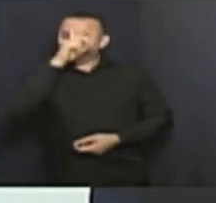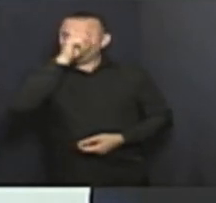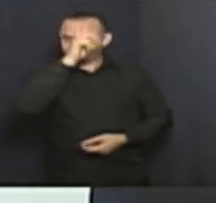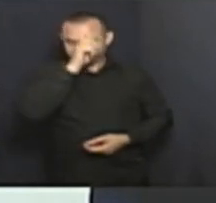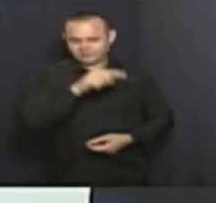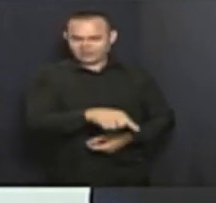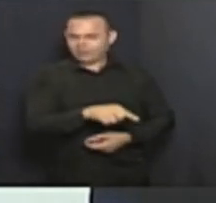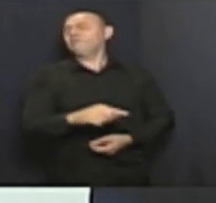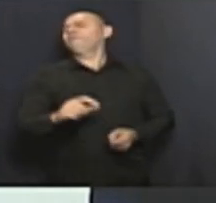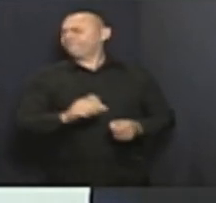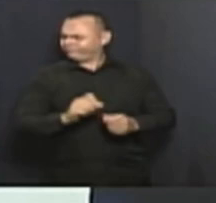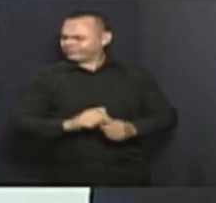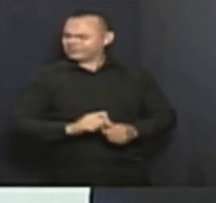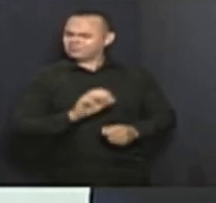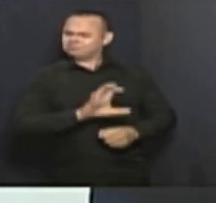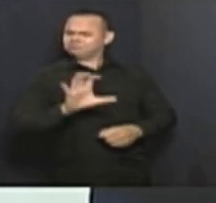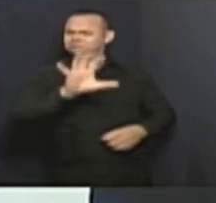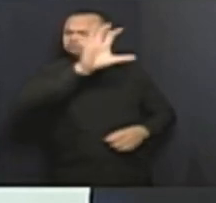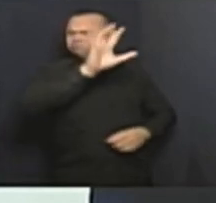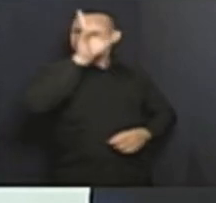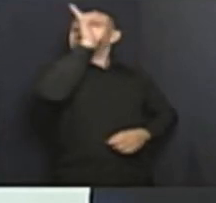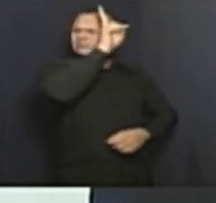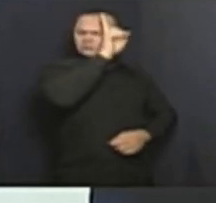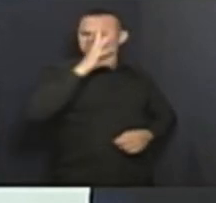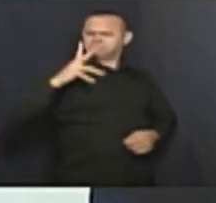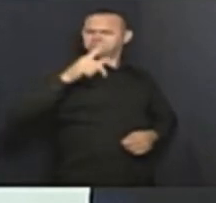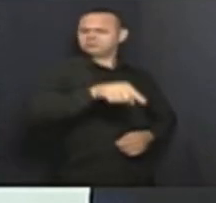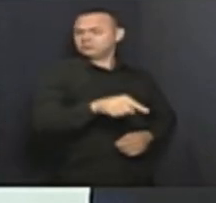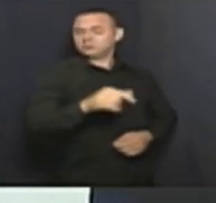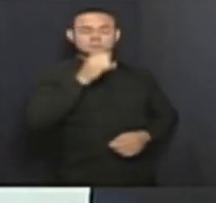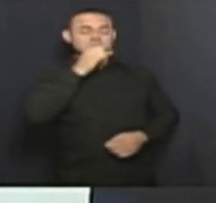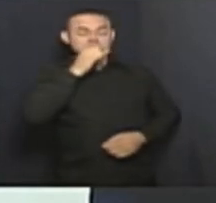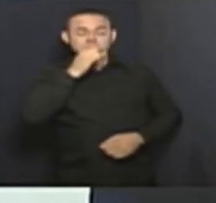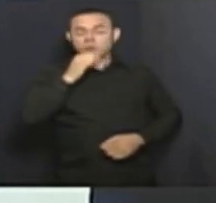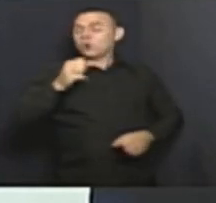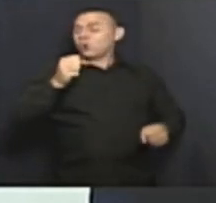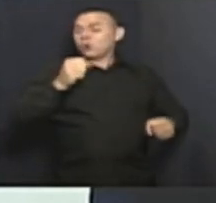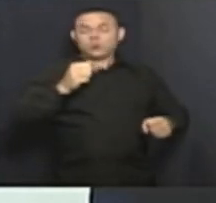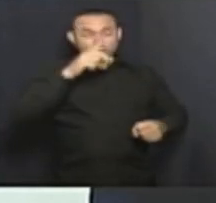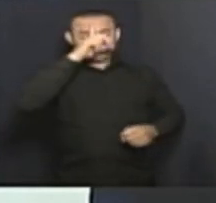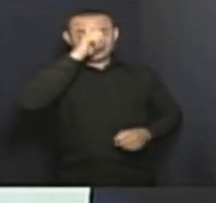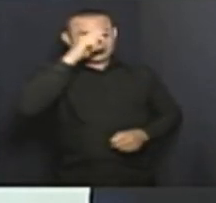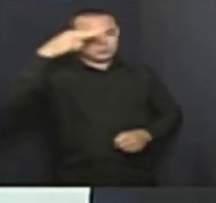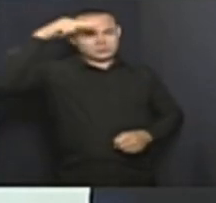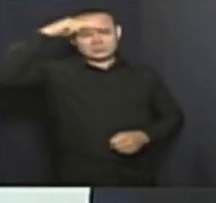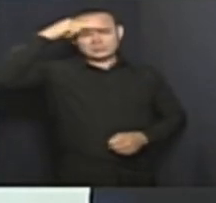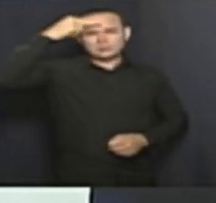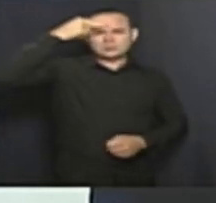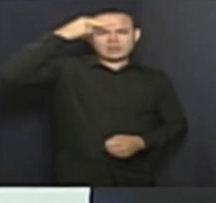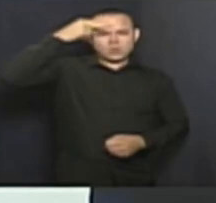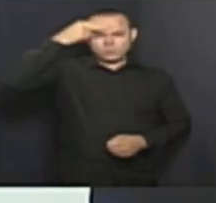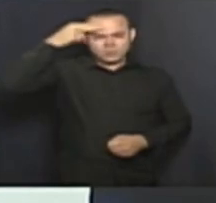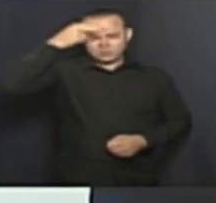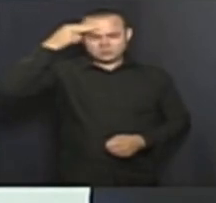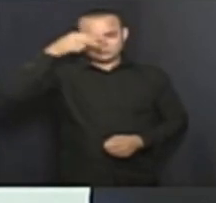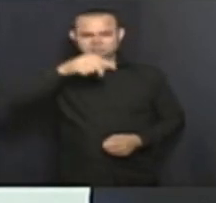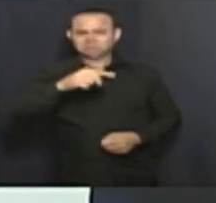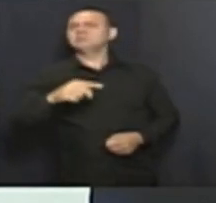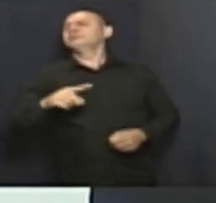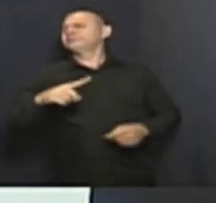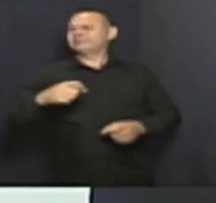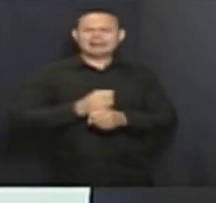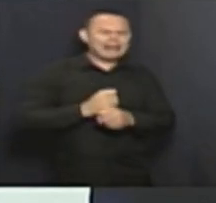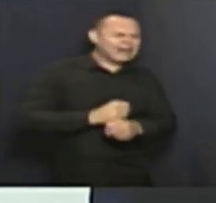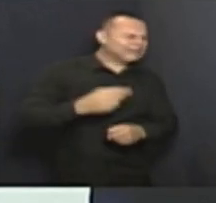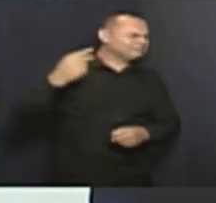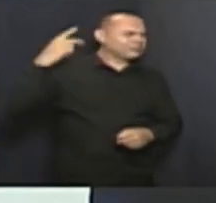maior regionalização da história entregamos hospital do trauma que tinha iniciado há 20 anos atrás três lagoas vai ser